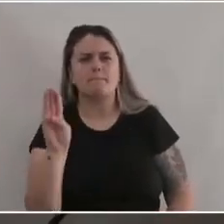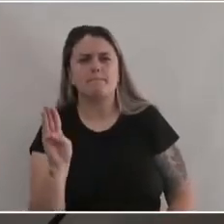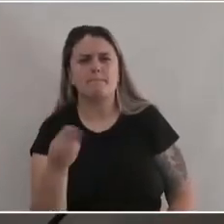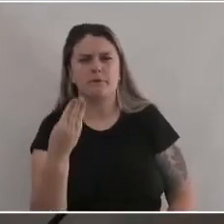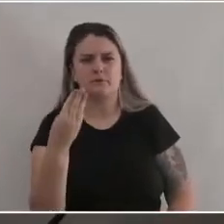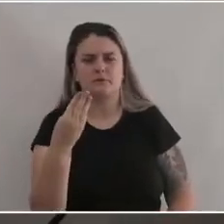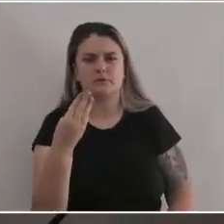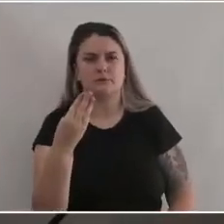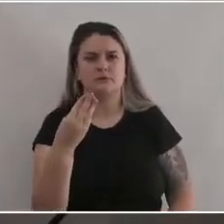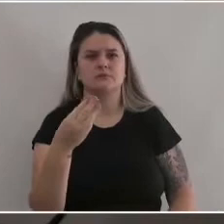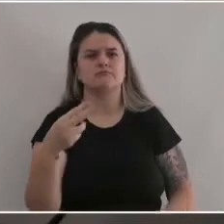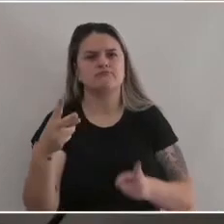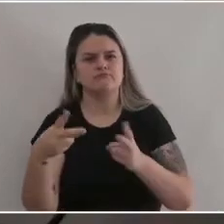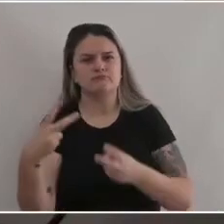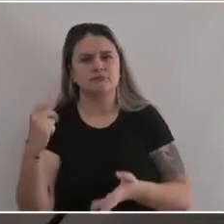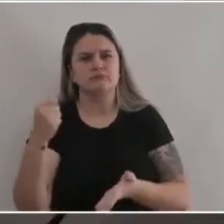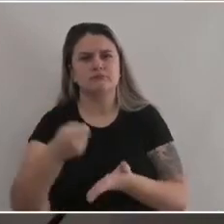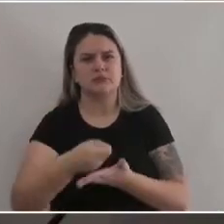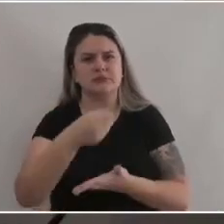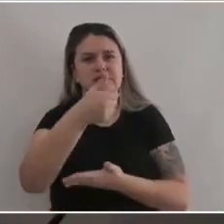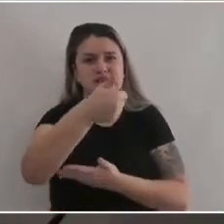104.941.000, arrecadado